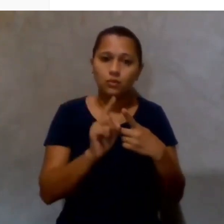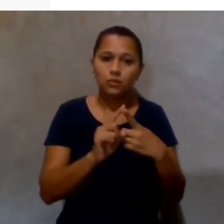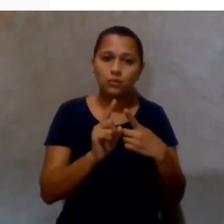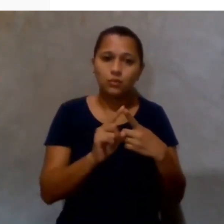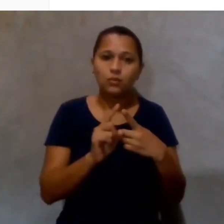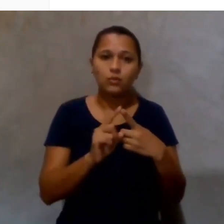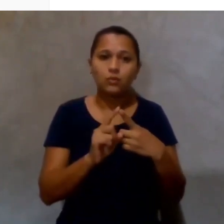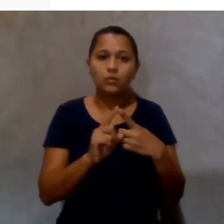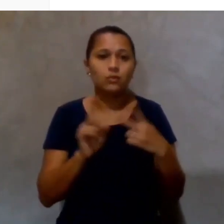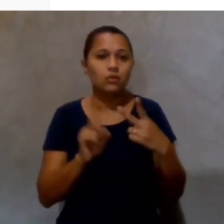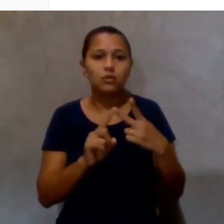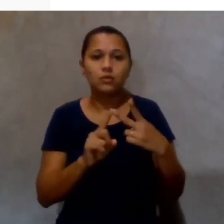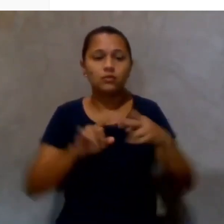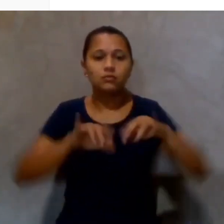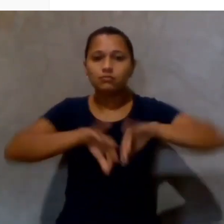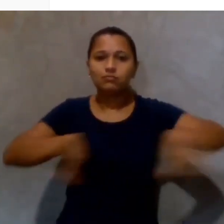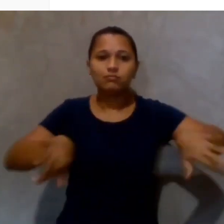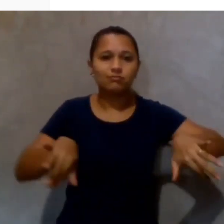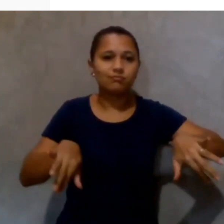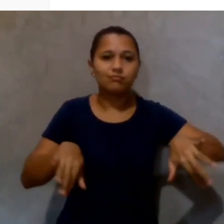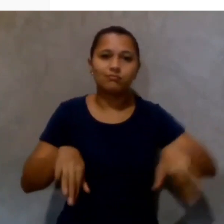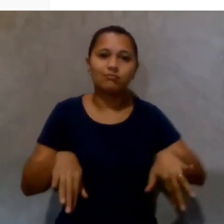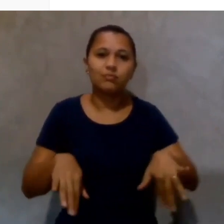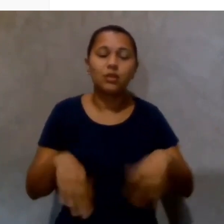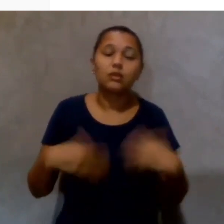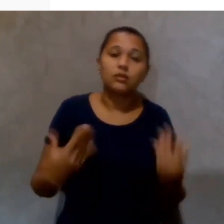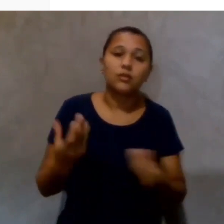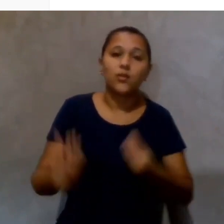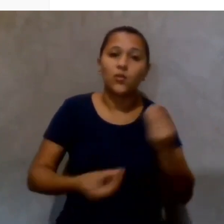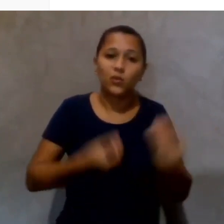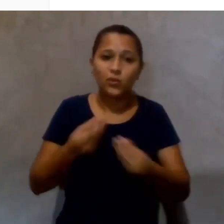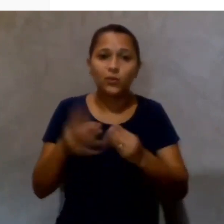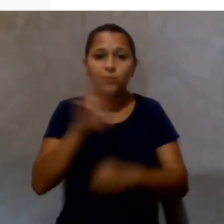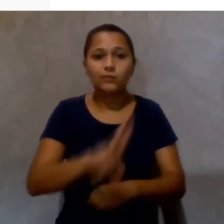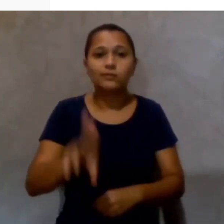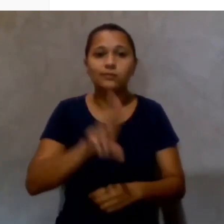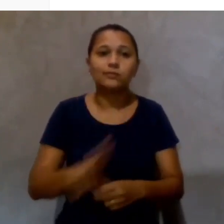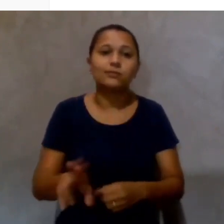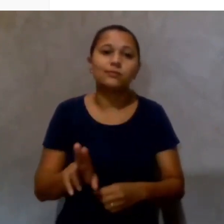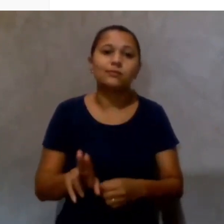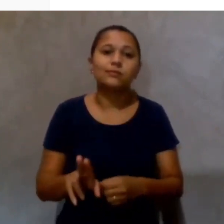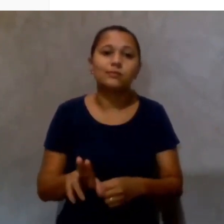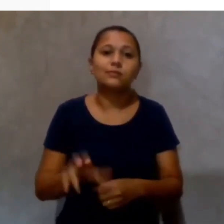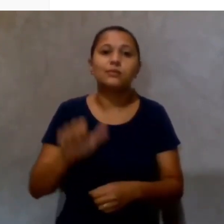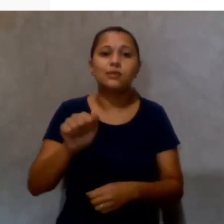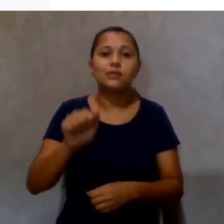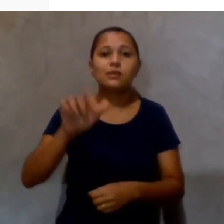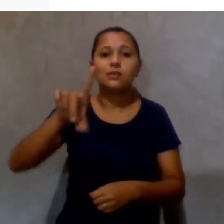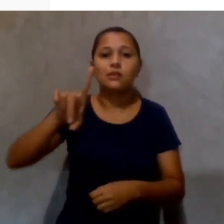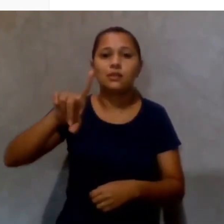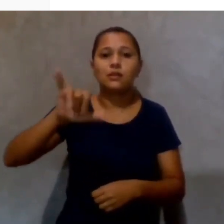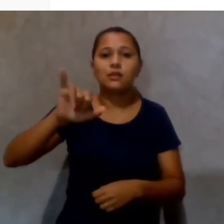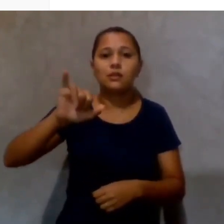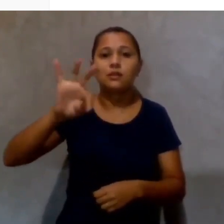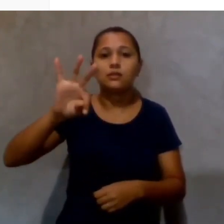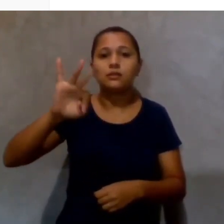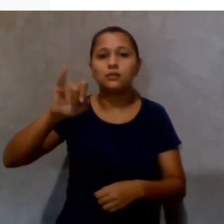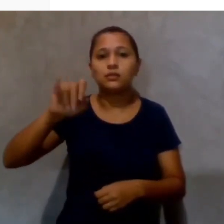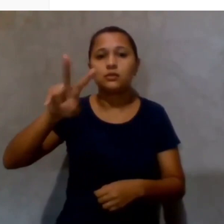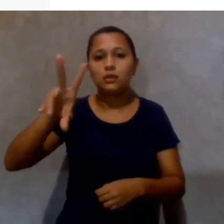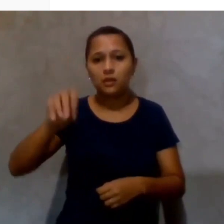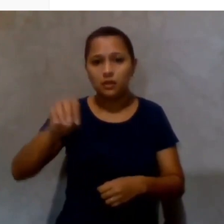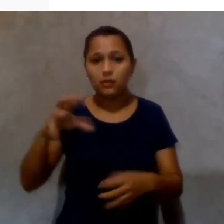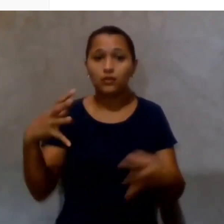a outra não ocorre. Então, nesse caso, nós vamos utilizar o princípio aditivo. Nós